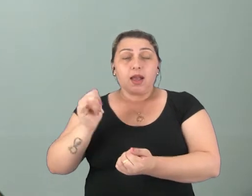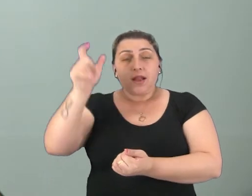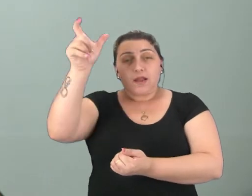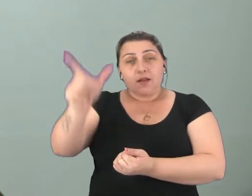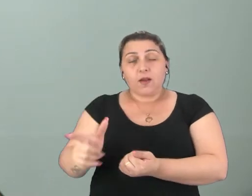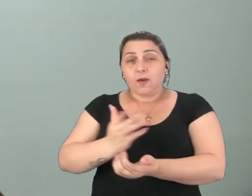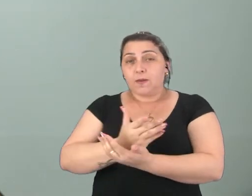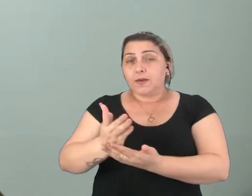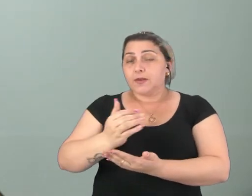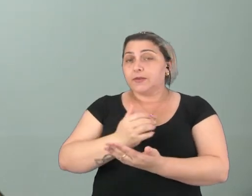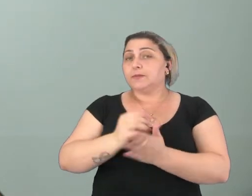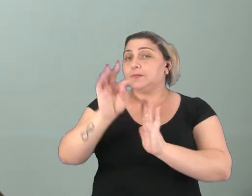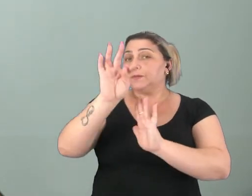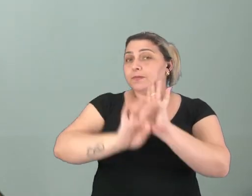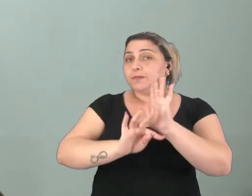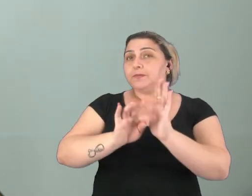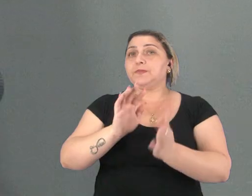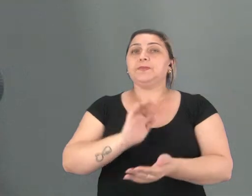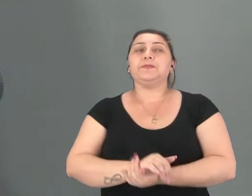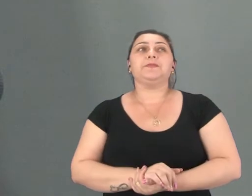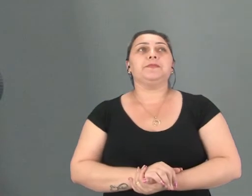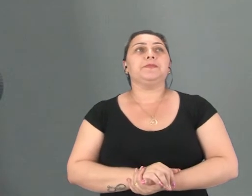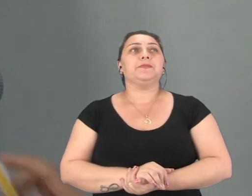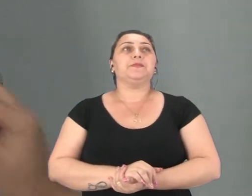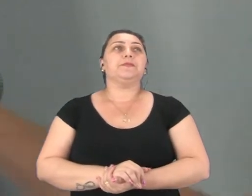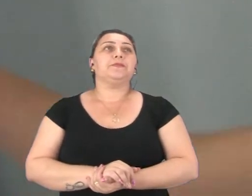Vamos identificar comigo?